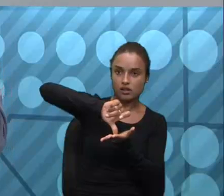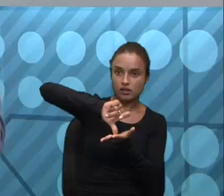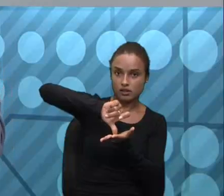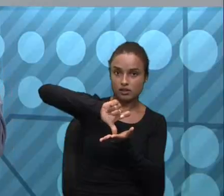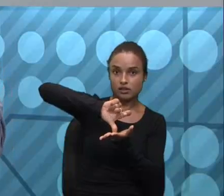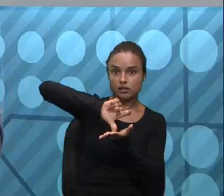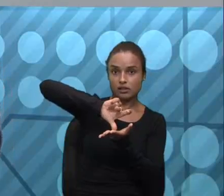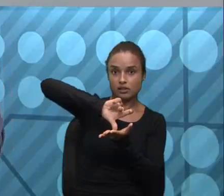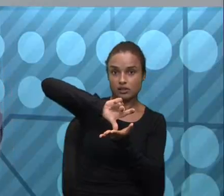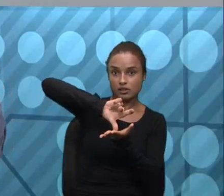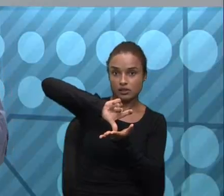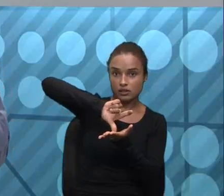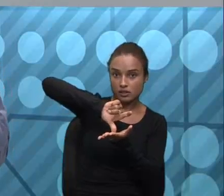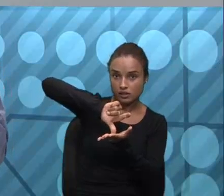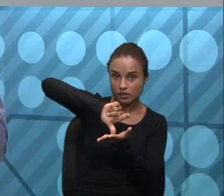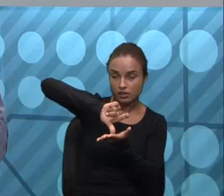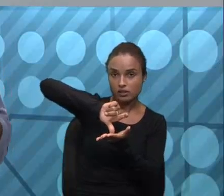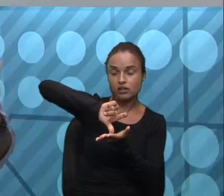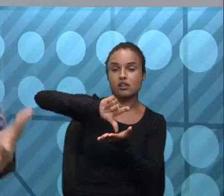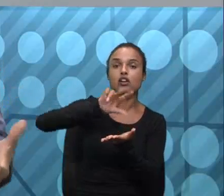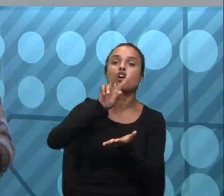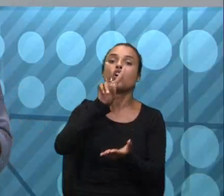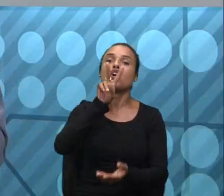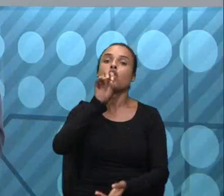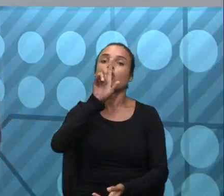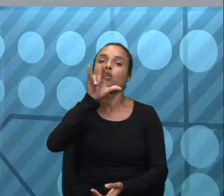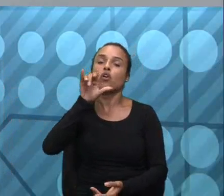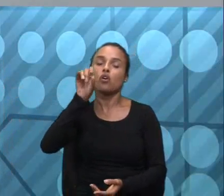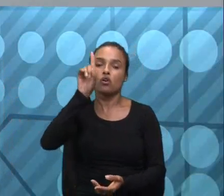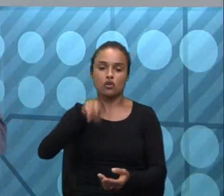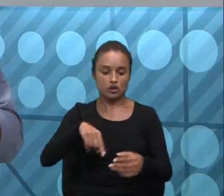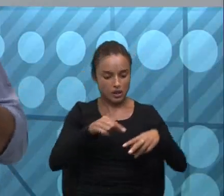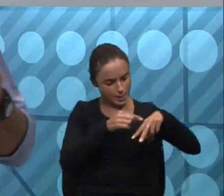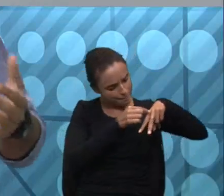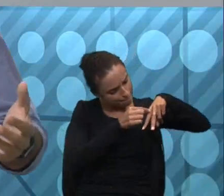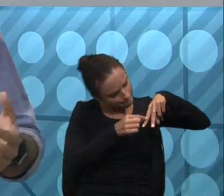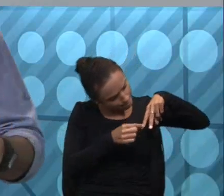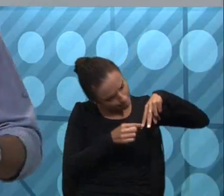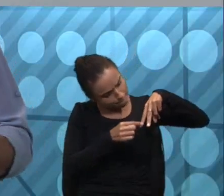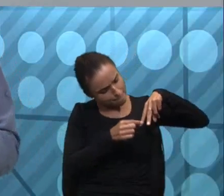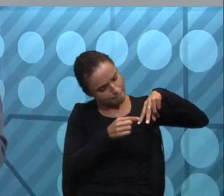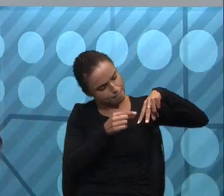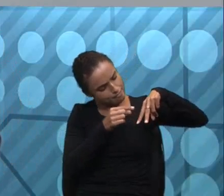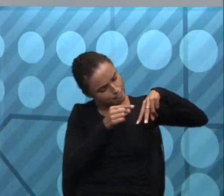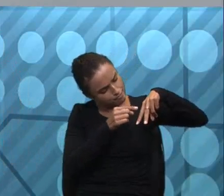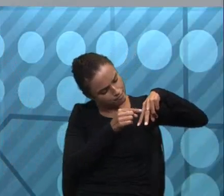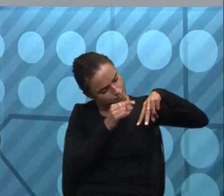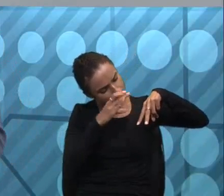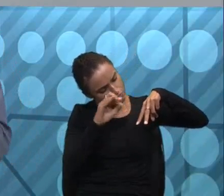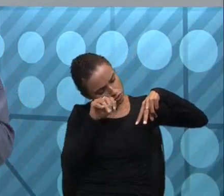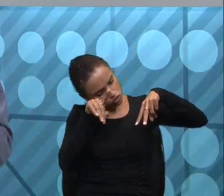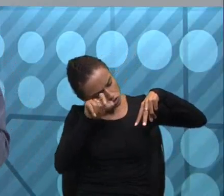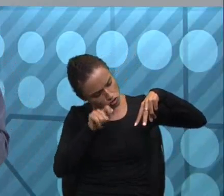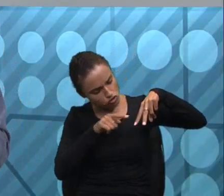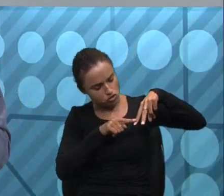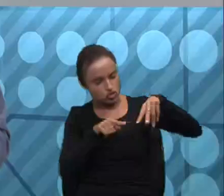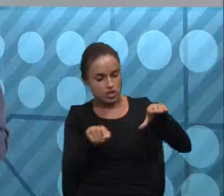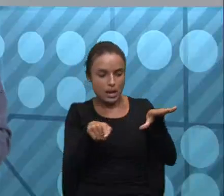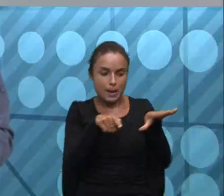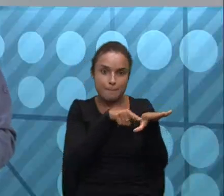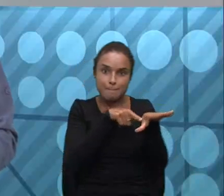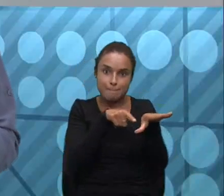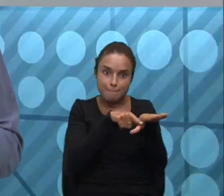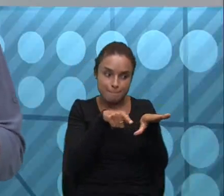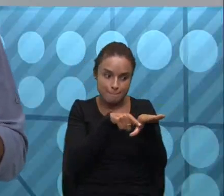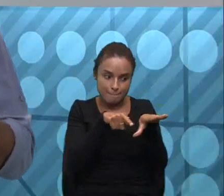e flexão, a gente fala de articulação. Perna, coxa, pé, braço, não é